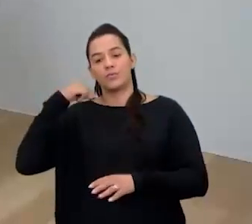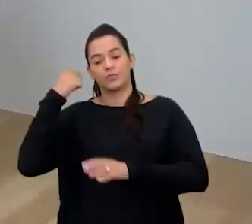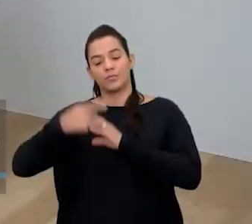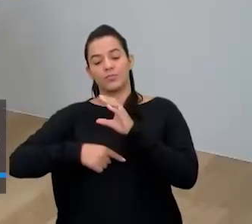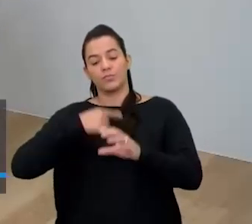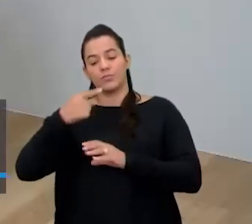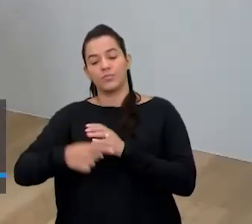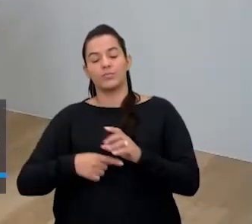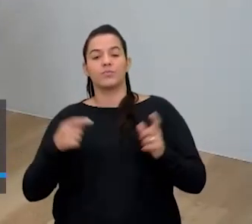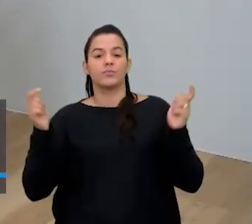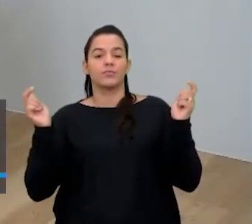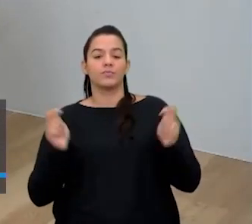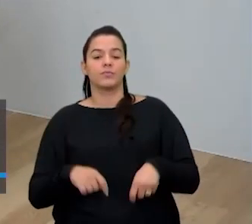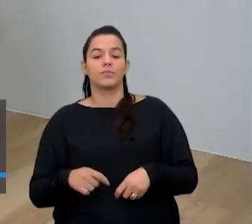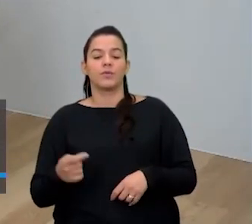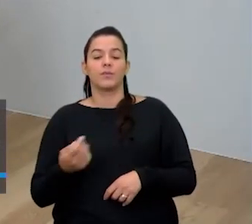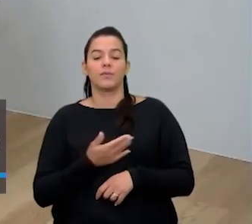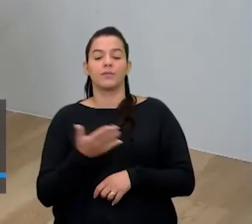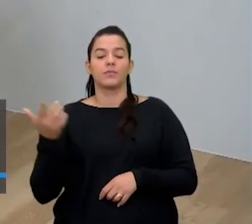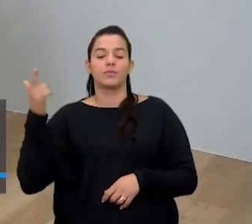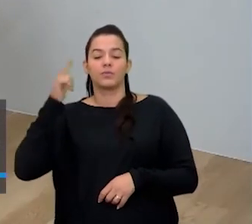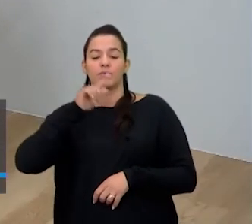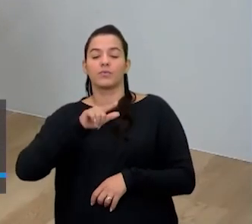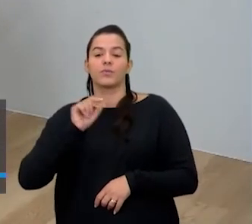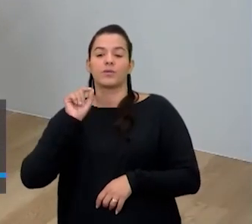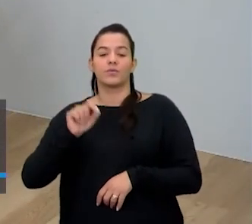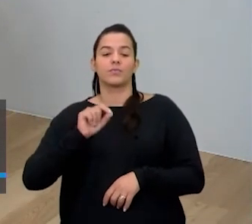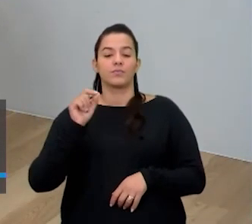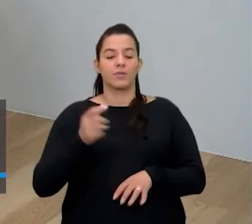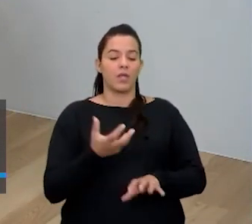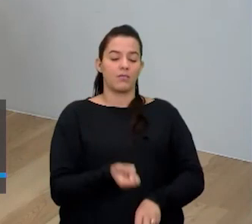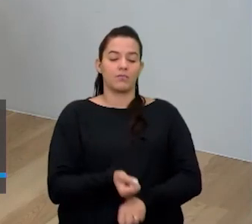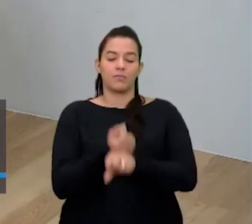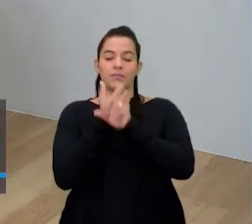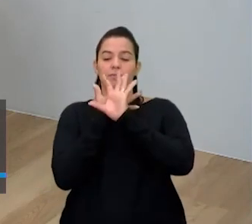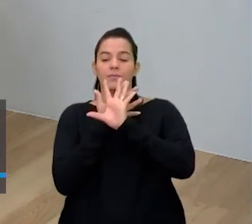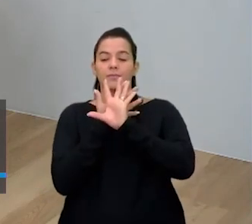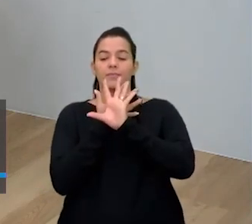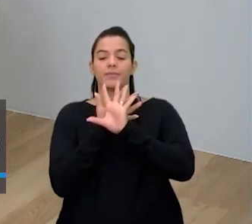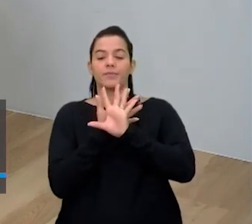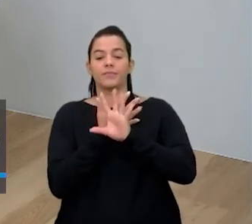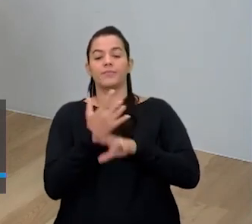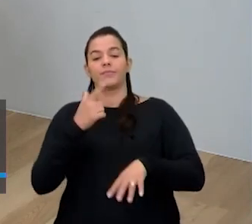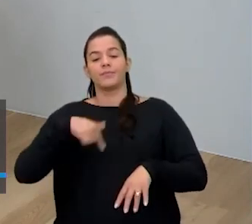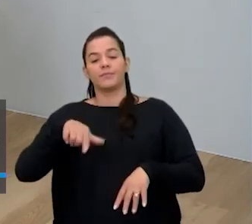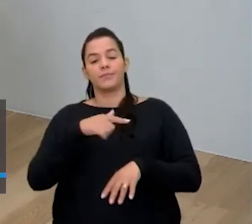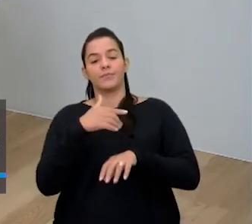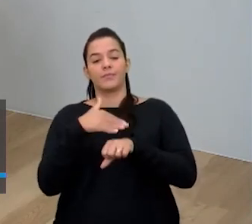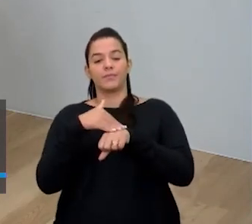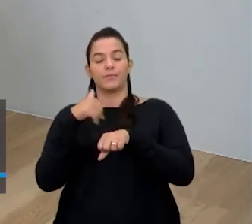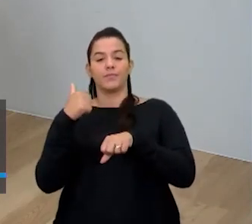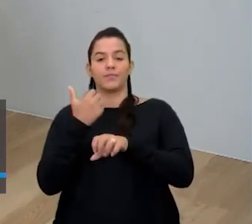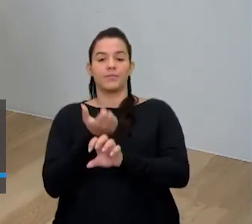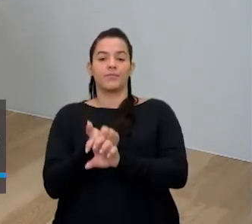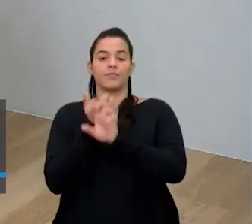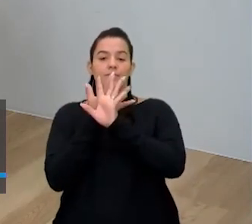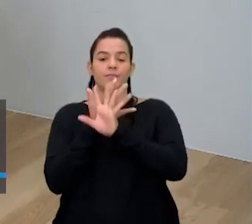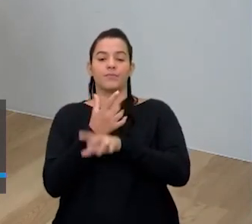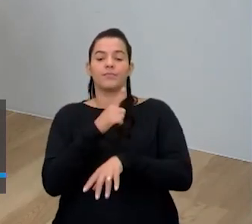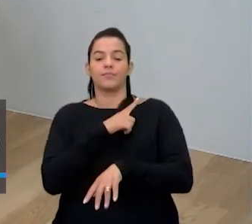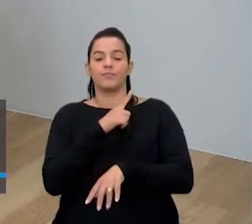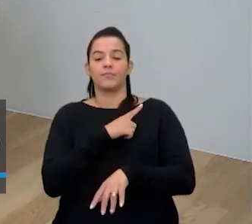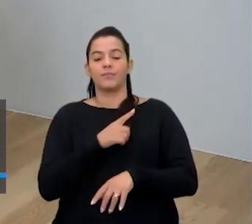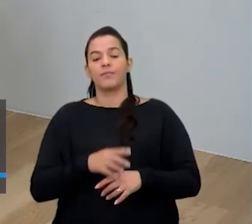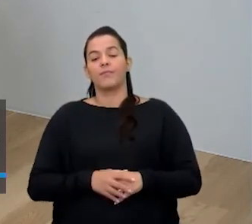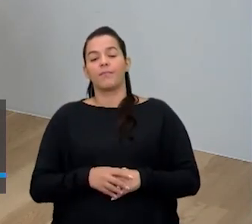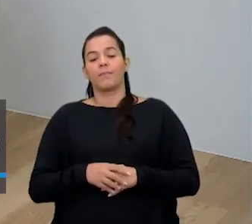mundo, mas eles conseguem ali por videochamada, ele falou que fazia isso com frequência, né?